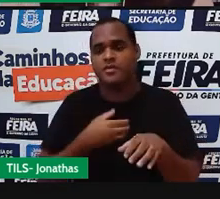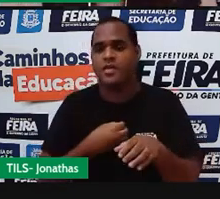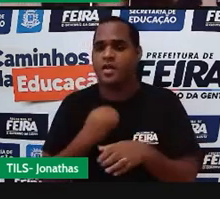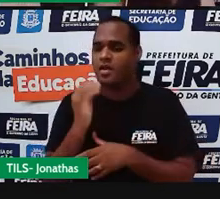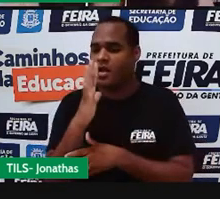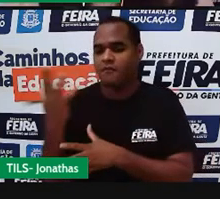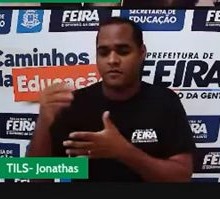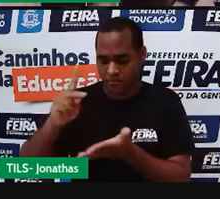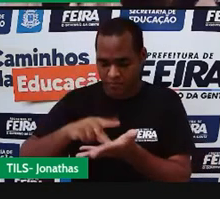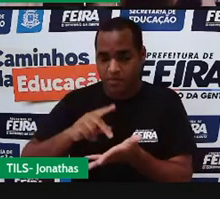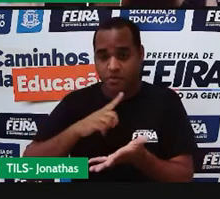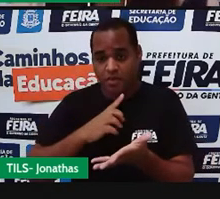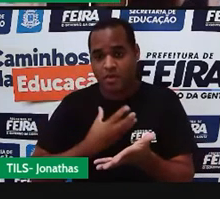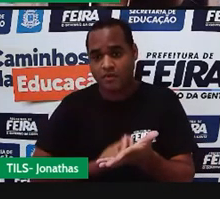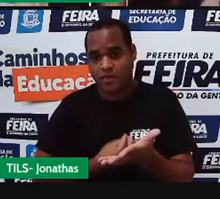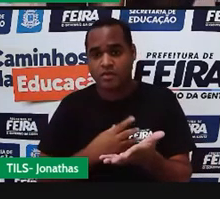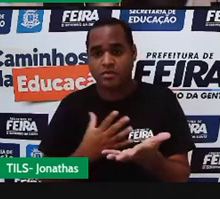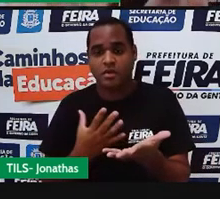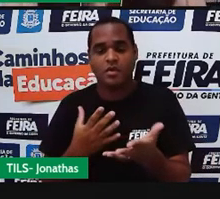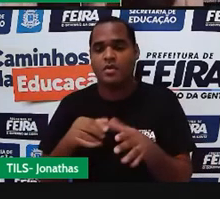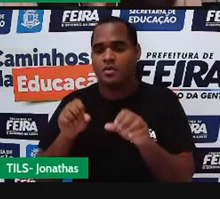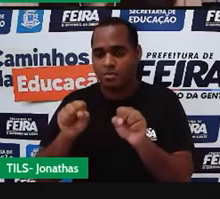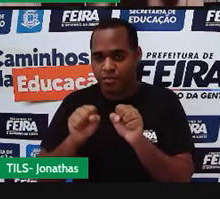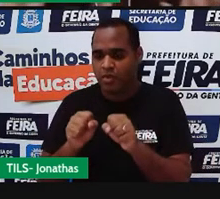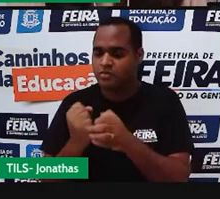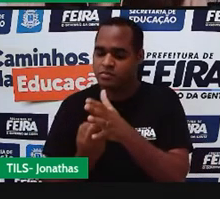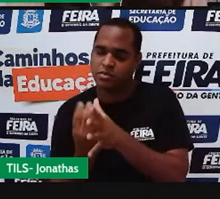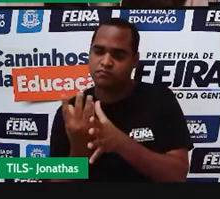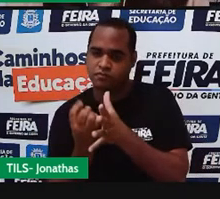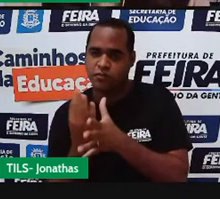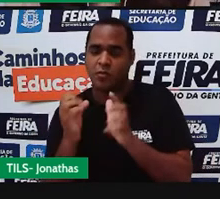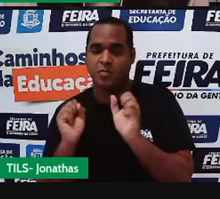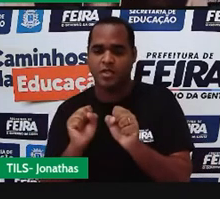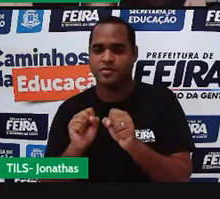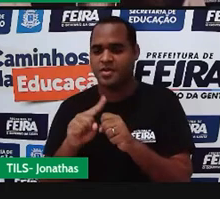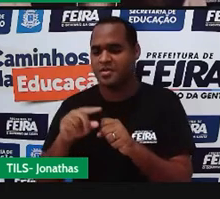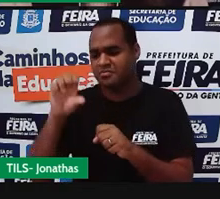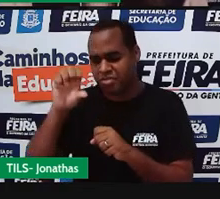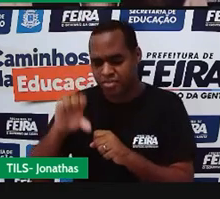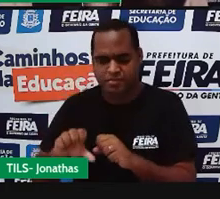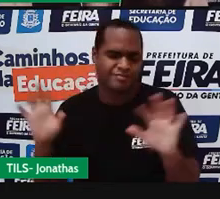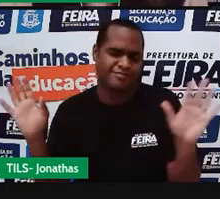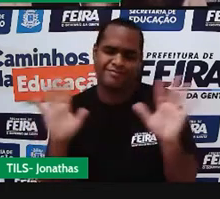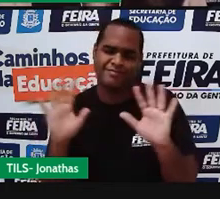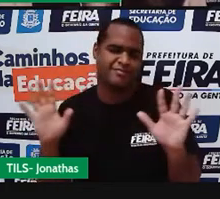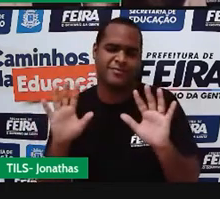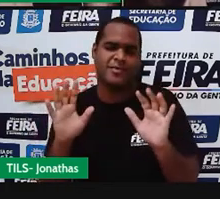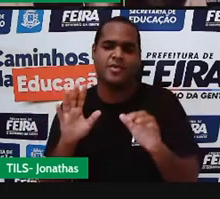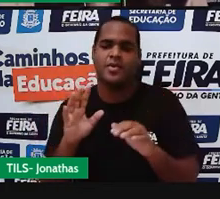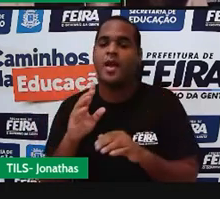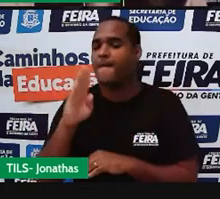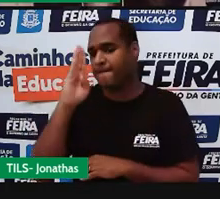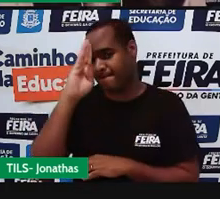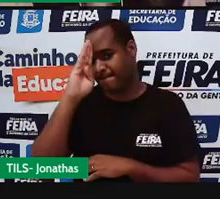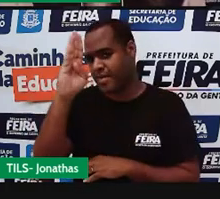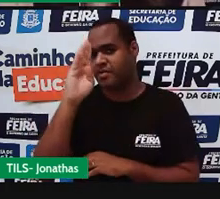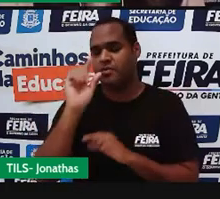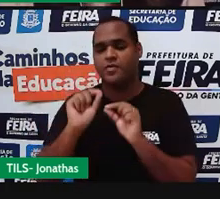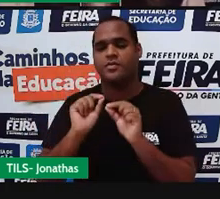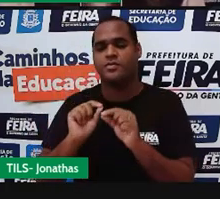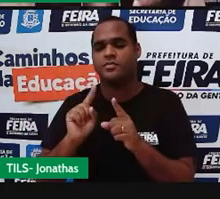uma planta que já existia ali a gente pode plantar que ela já existe não vai trazer nenhum prejuízo então priorizar a utilização